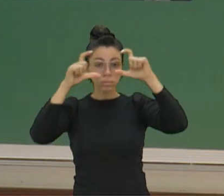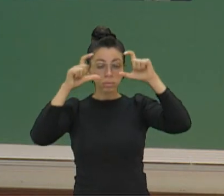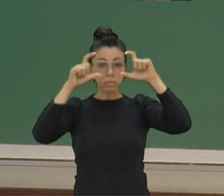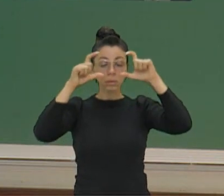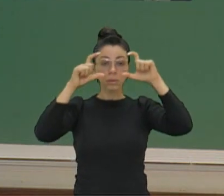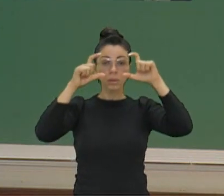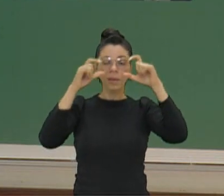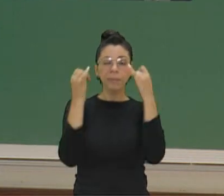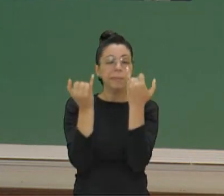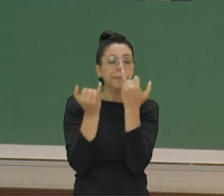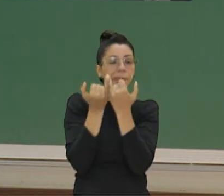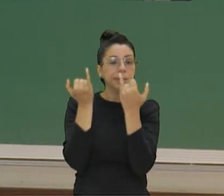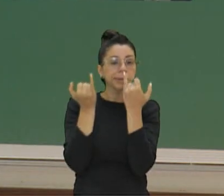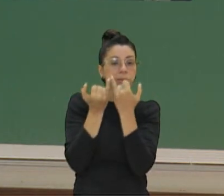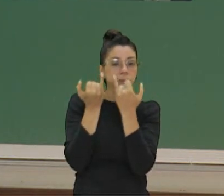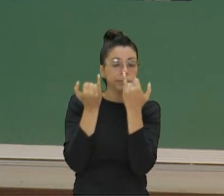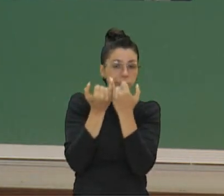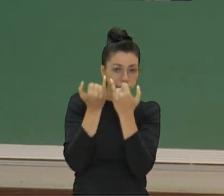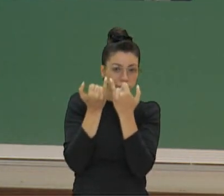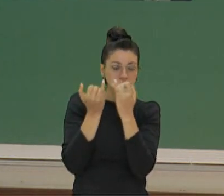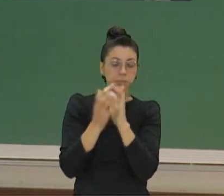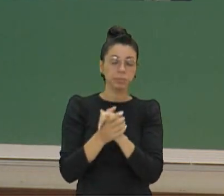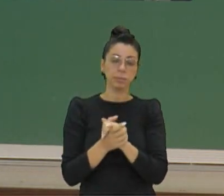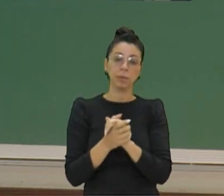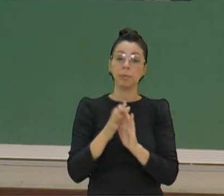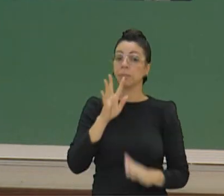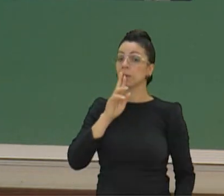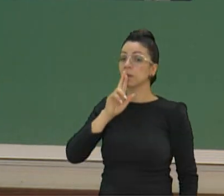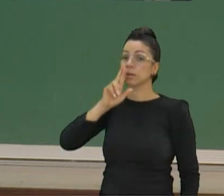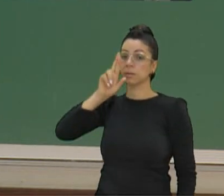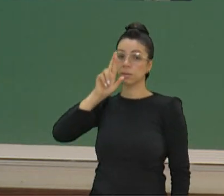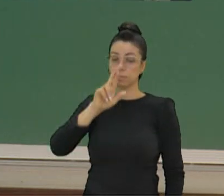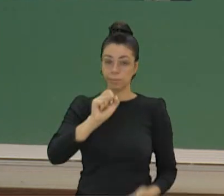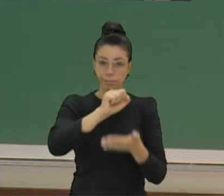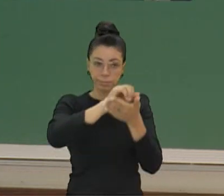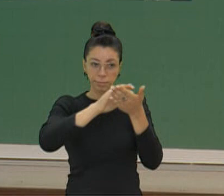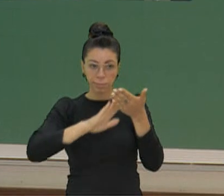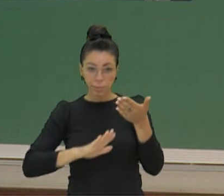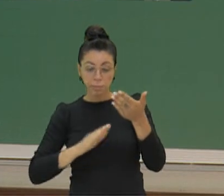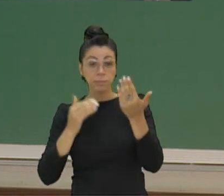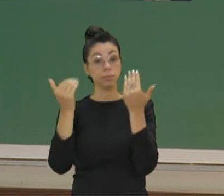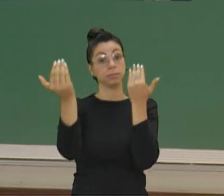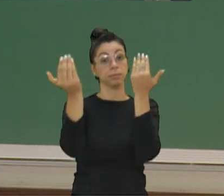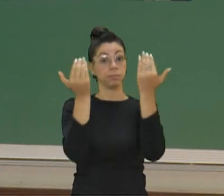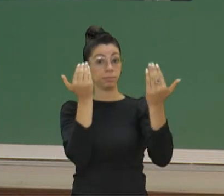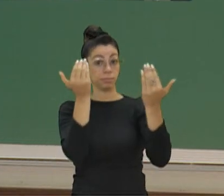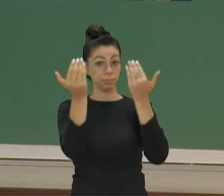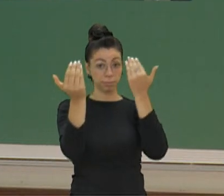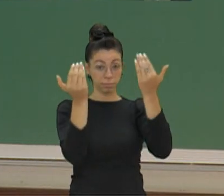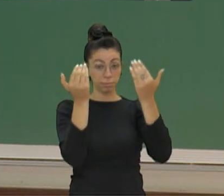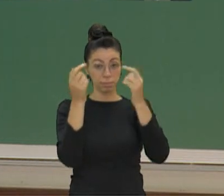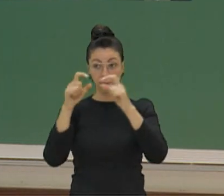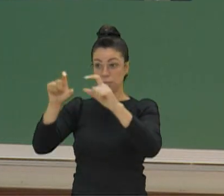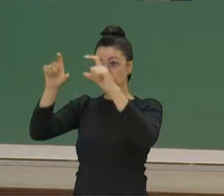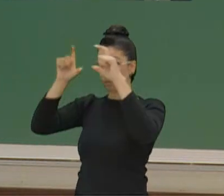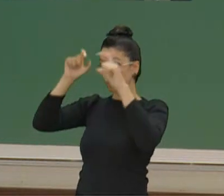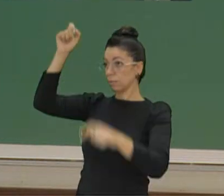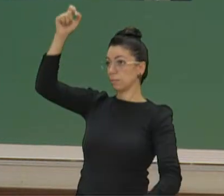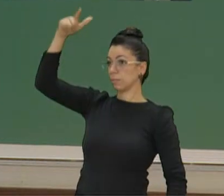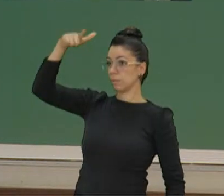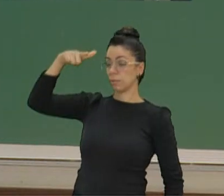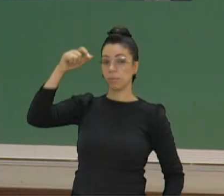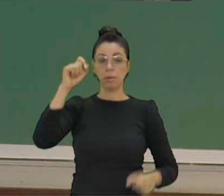muito similar. Então, para resolver esse exercício, você vai fazer essa comparação do óculos de sol